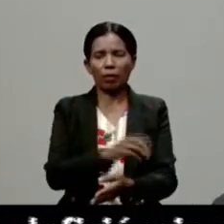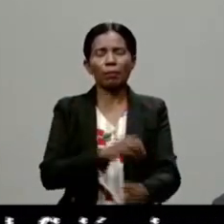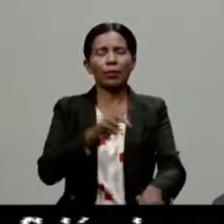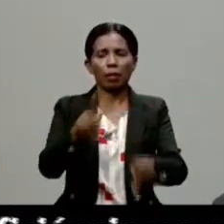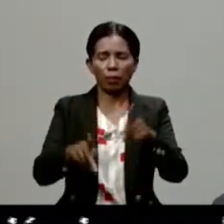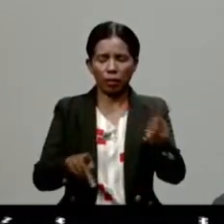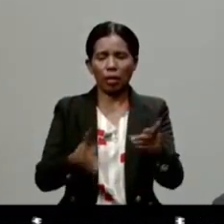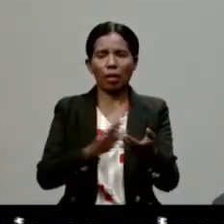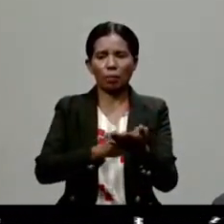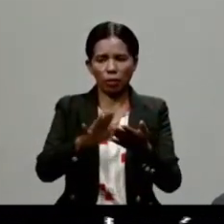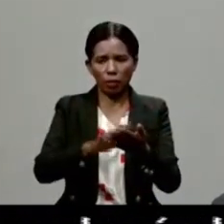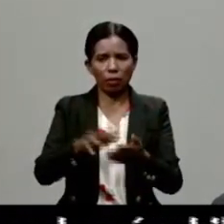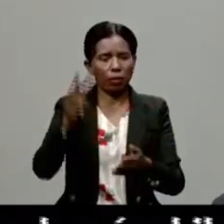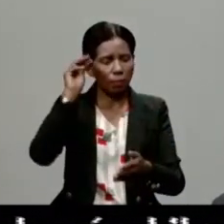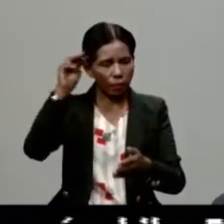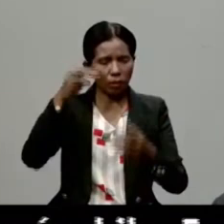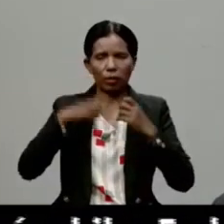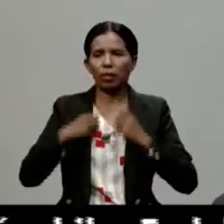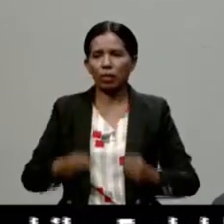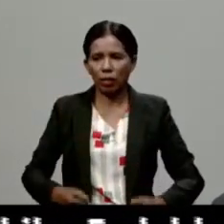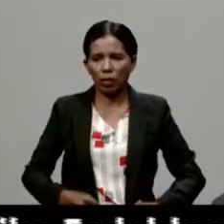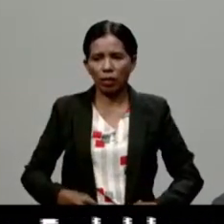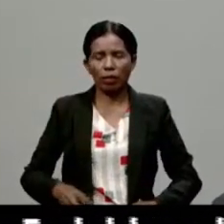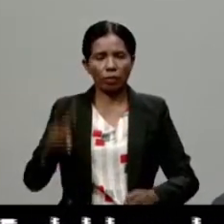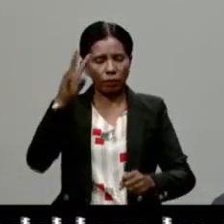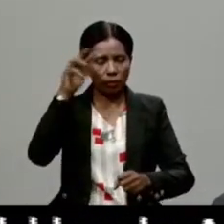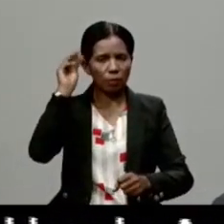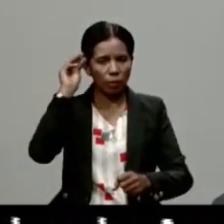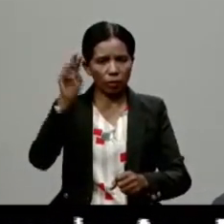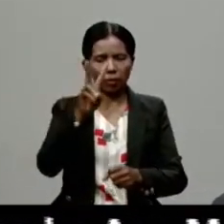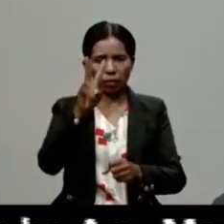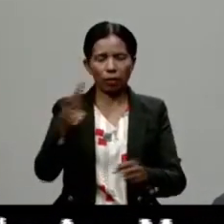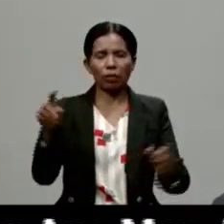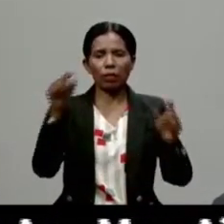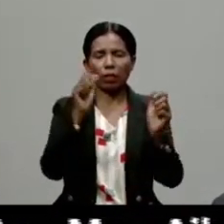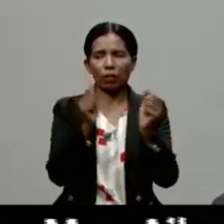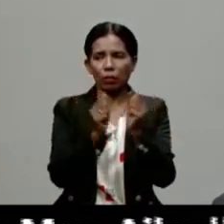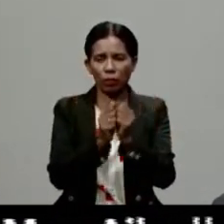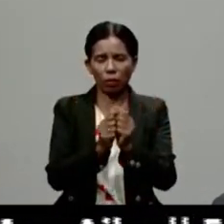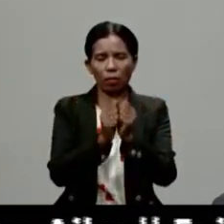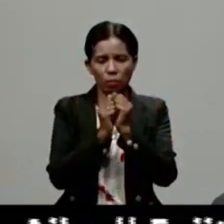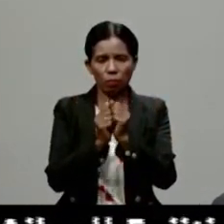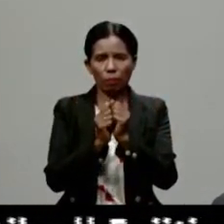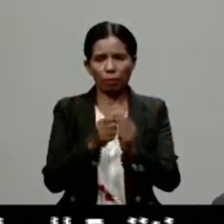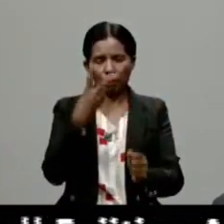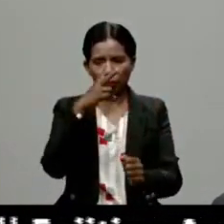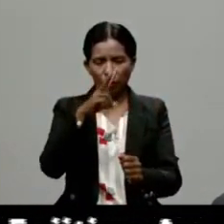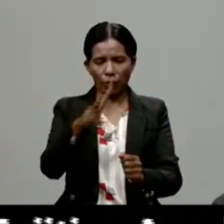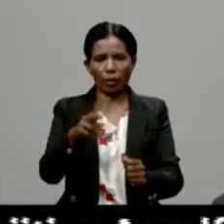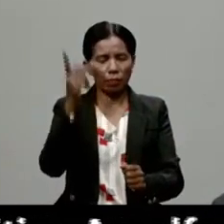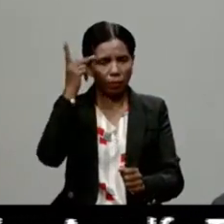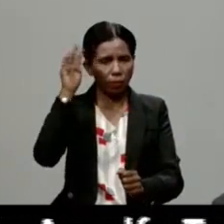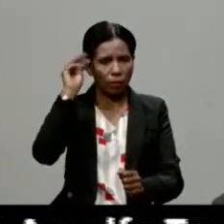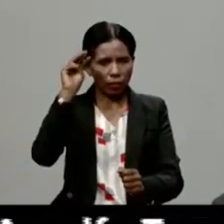nebe ma hamos din ministra da Saúde ho vice ministra na enro ten que tun hamos lasik. Tamba sua excelência primeiro ministro